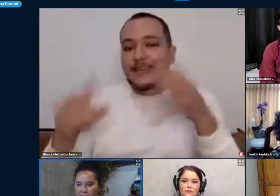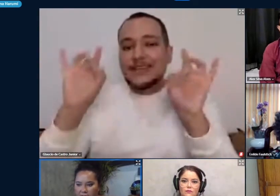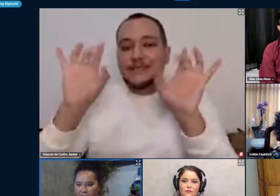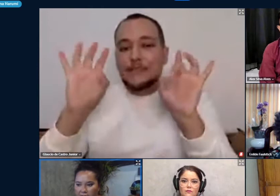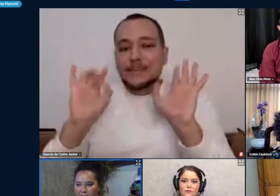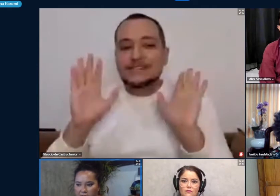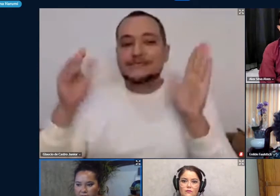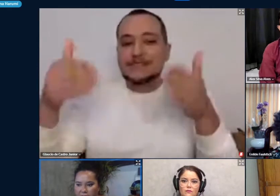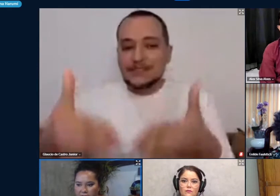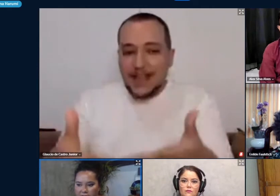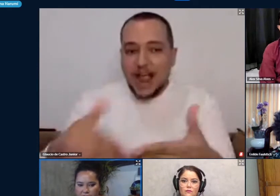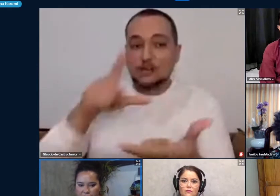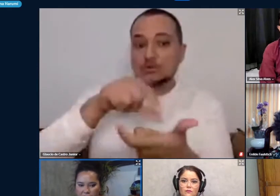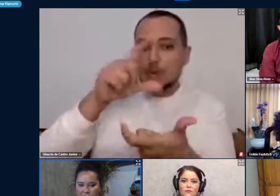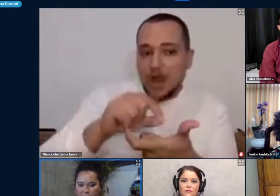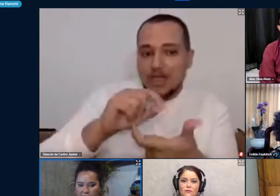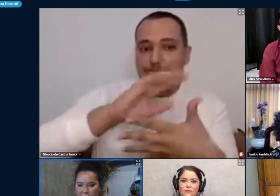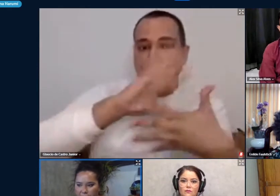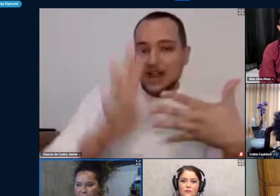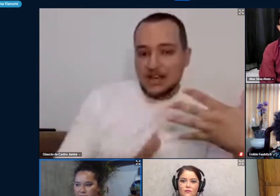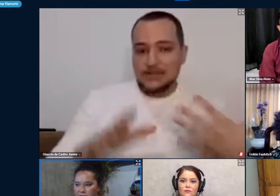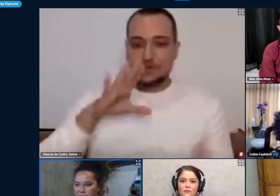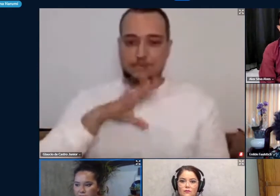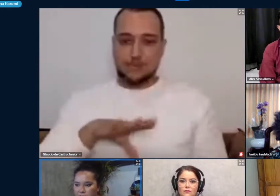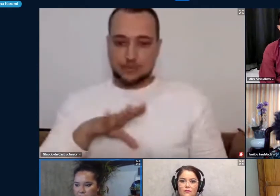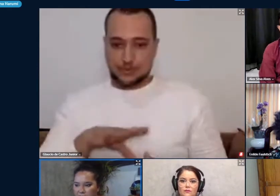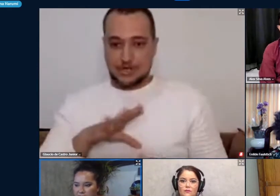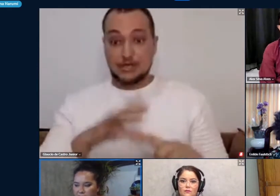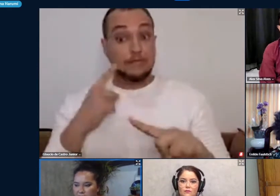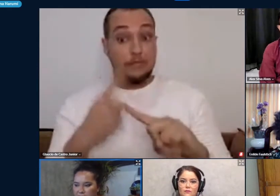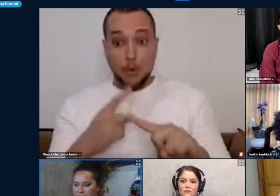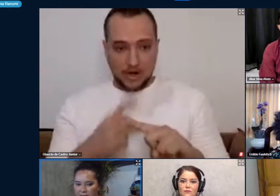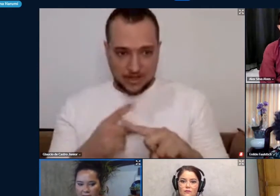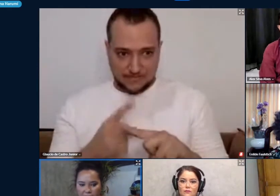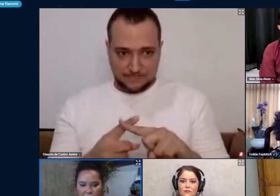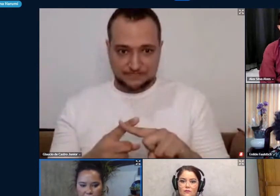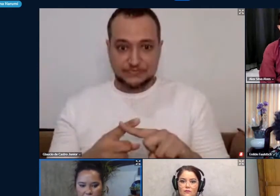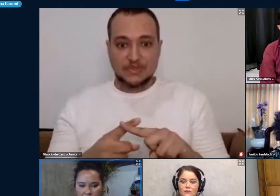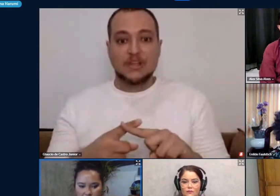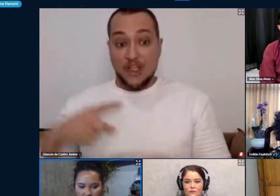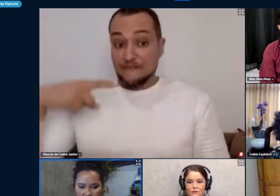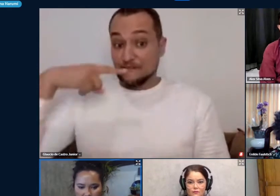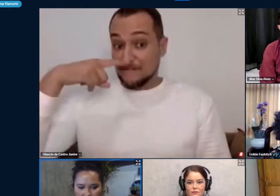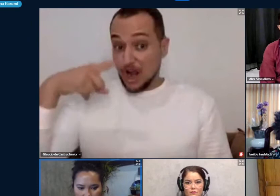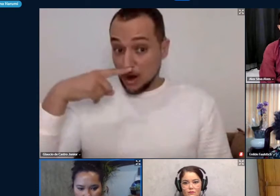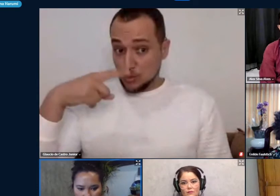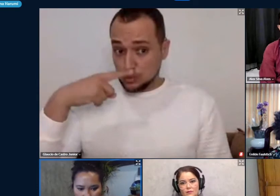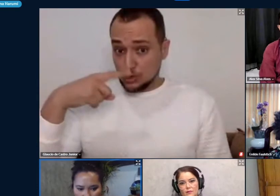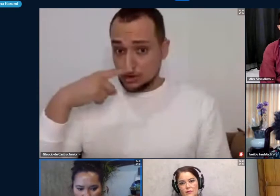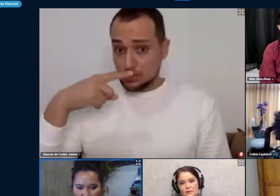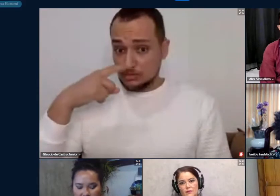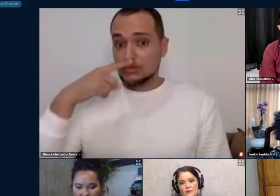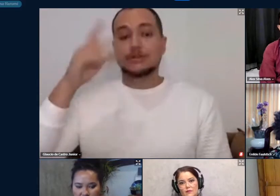inclusive da trajetória acadêmica da questão lexical, porque